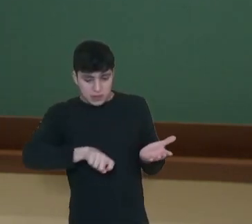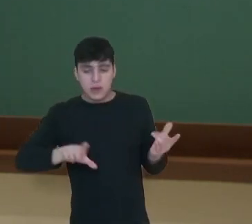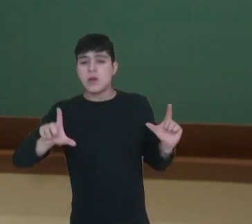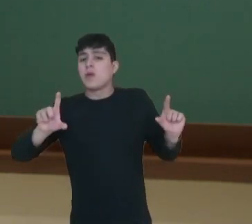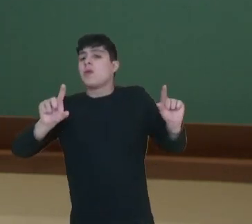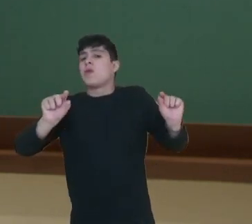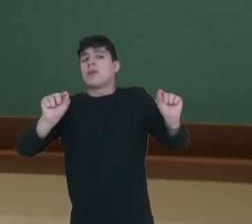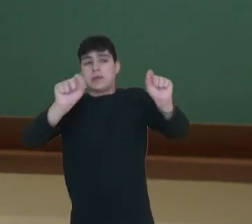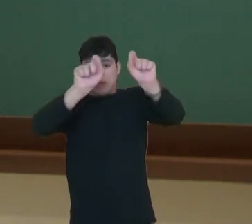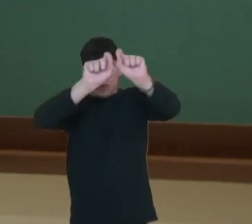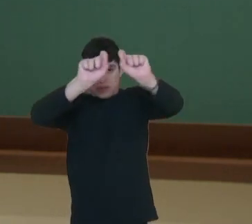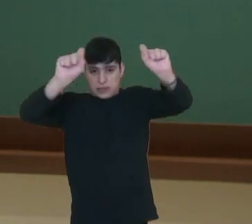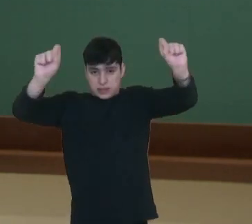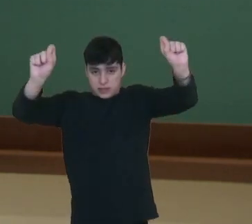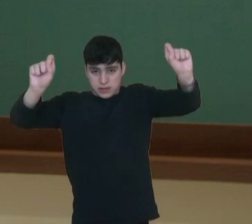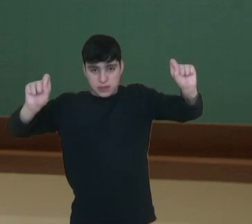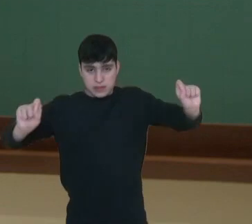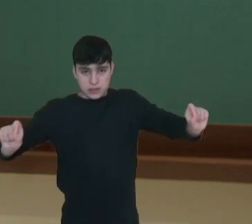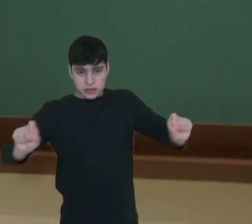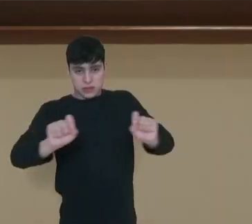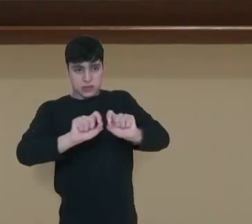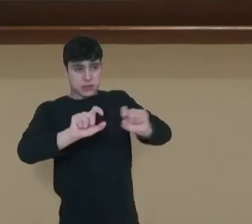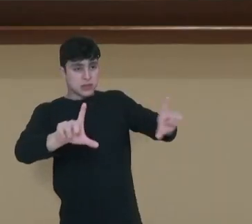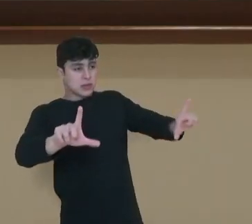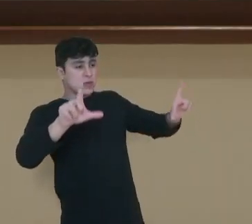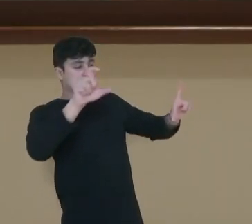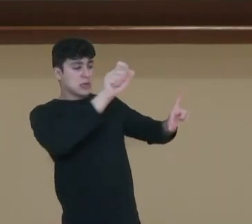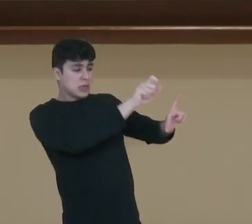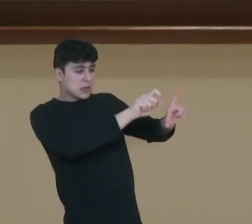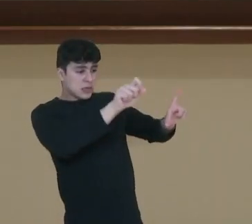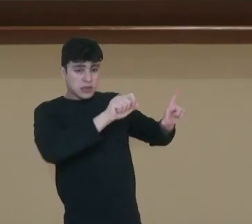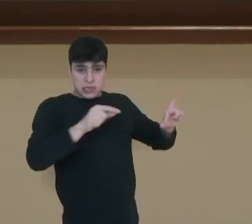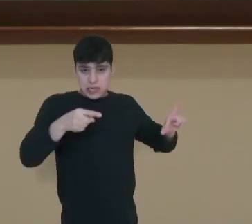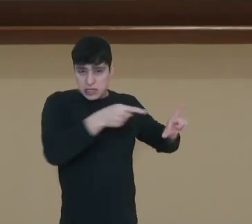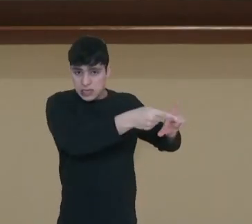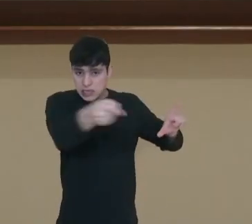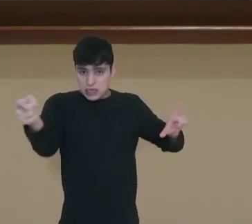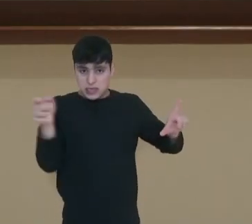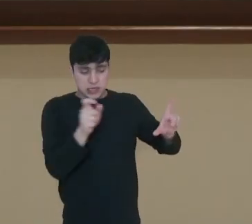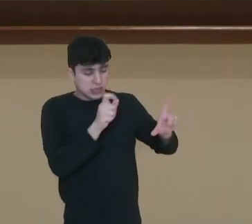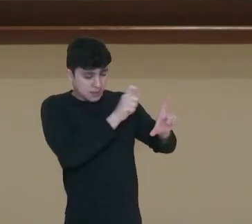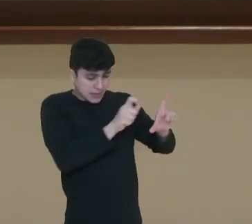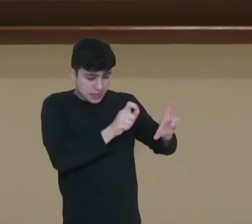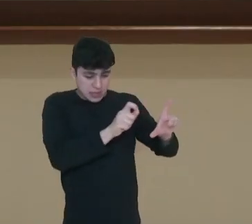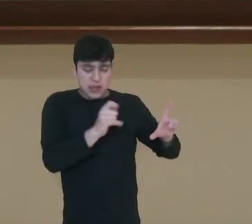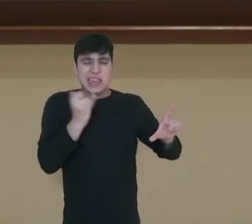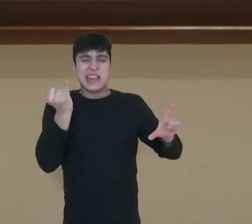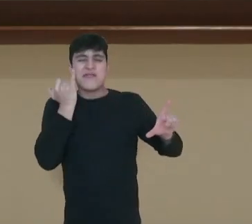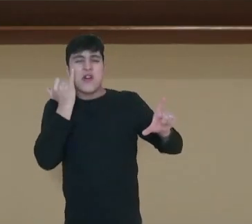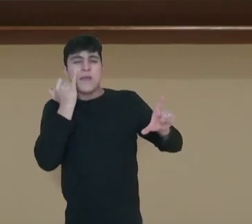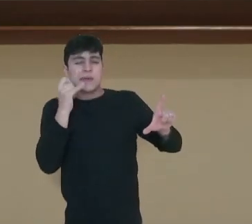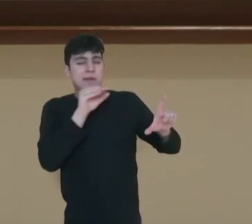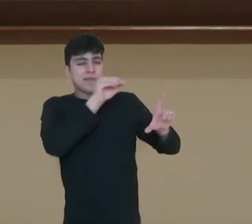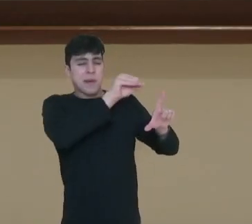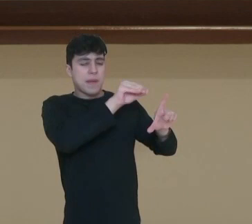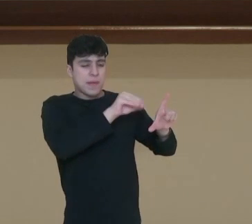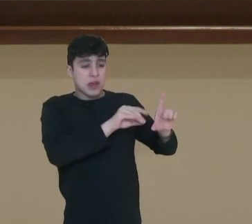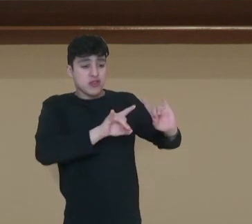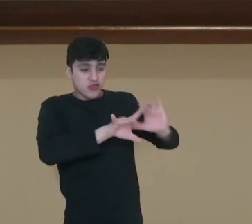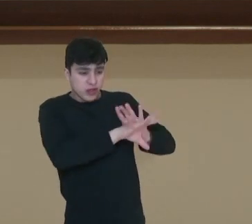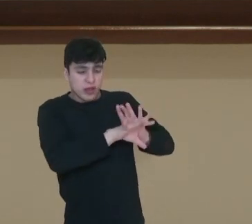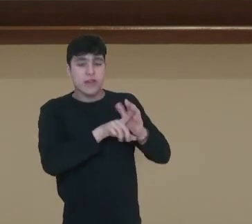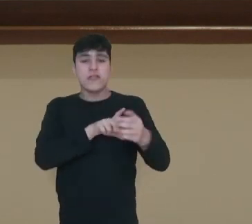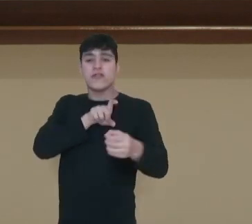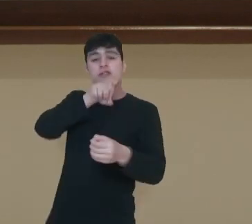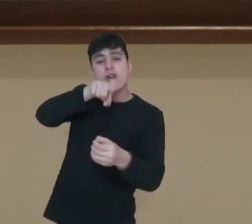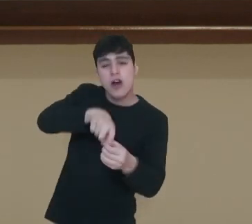esse quadro que tem logo abaixo. Quando vocês preencherem esse quadro com as informações necessárias, a gente já volta